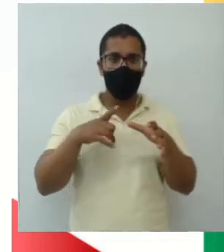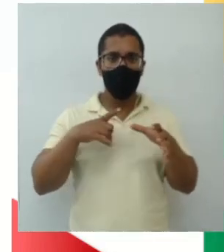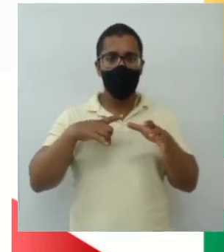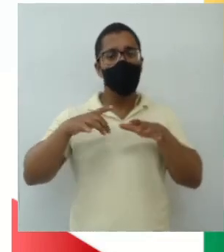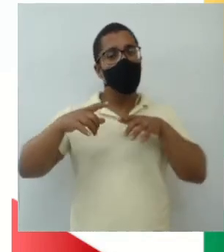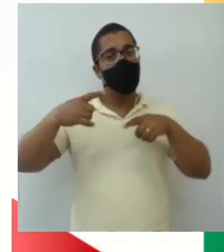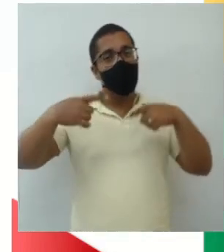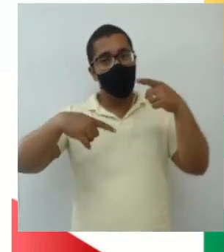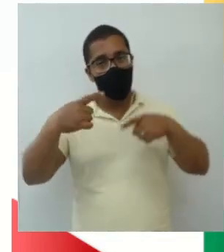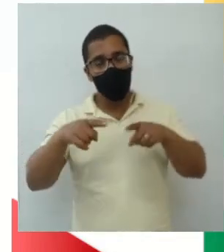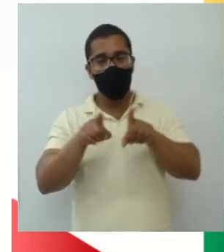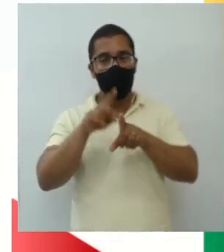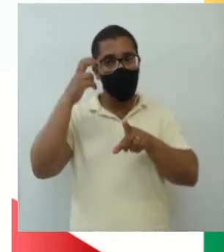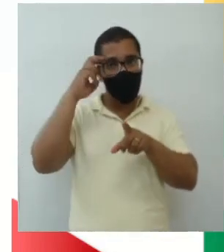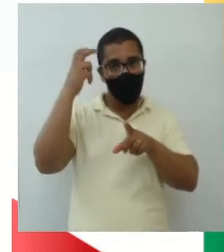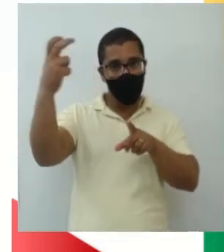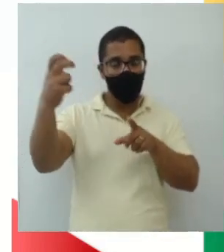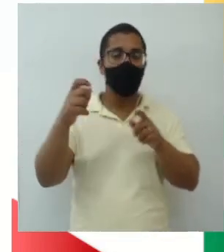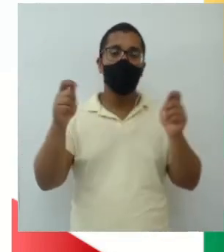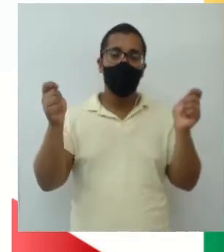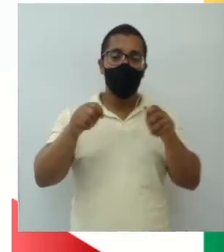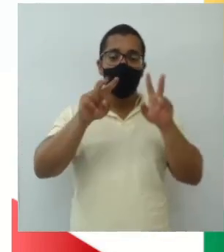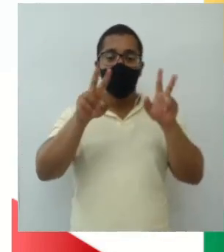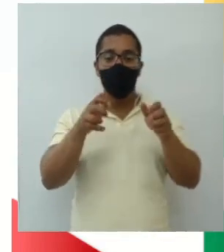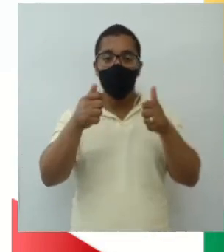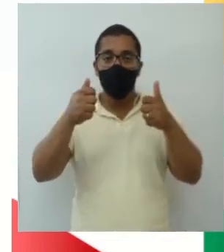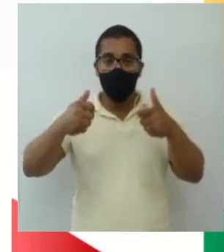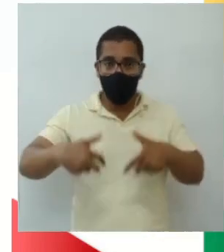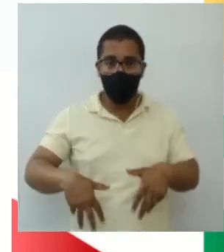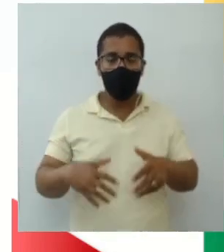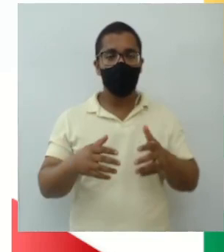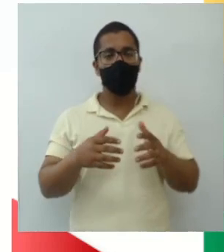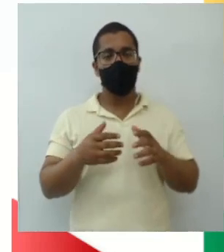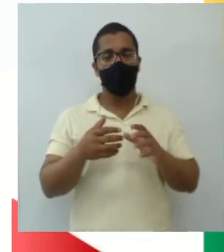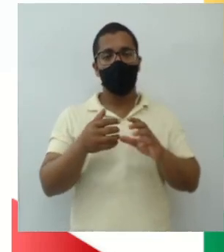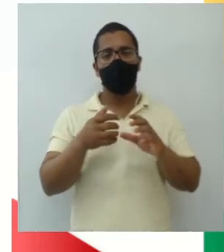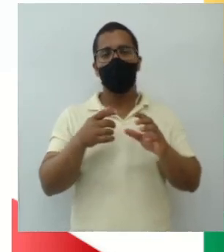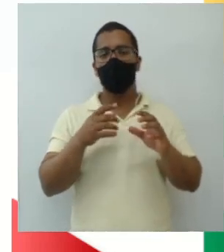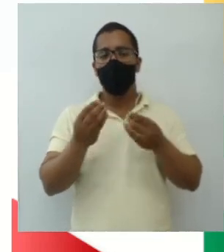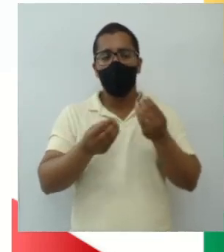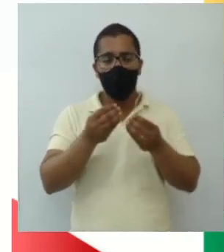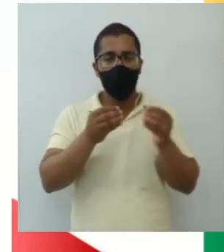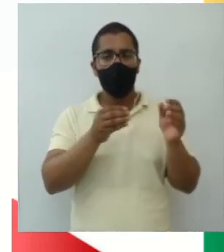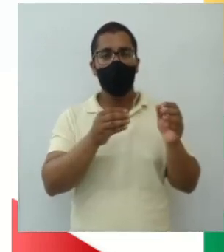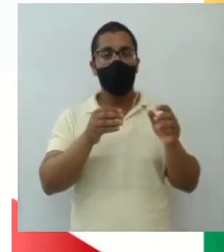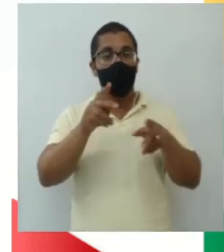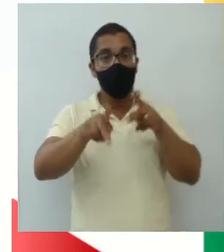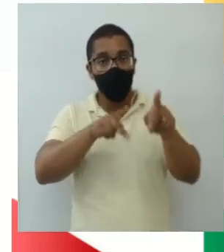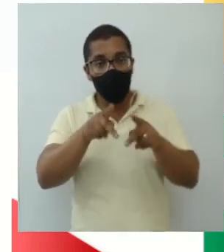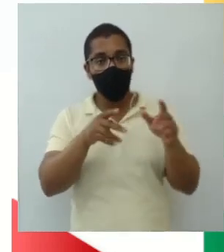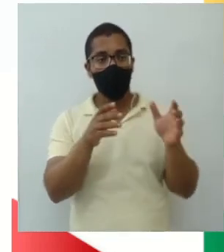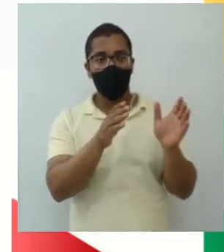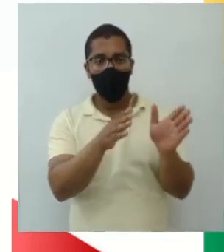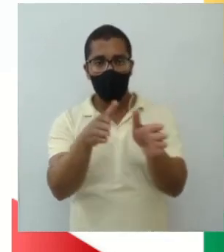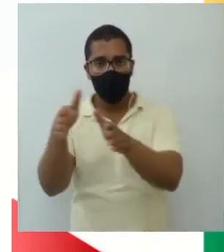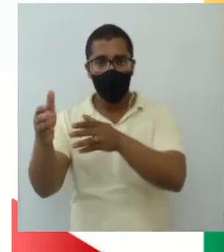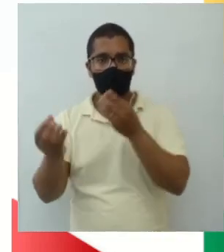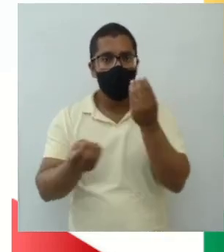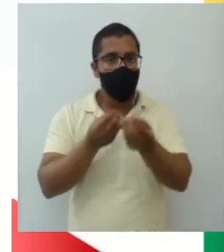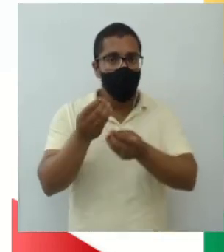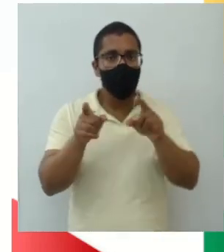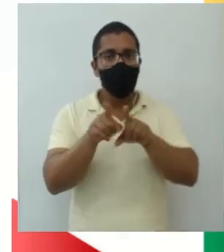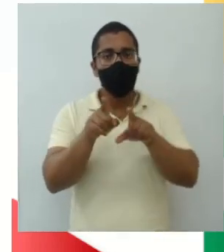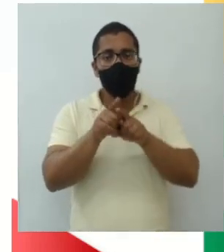sociopolítico e cultural que viabilizam formas distintas da população se organizar e expressar as